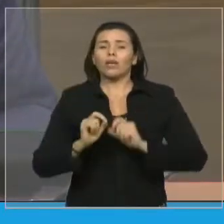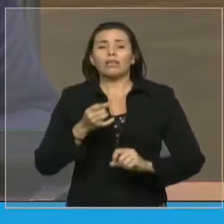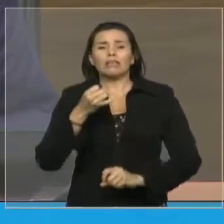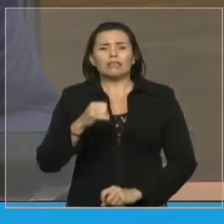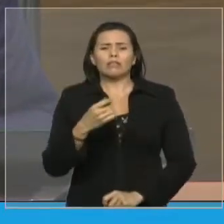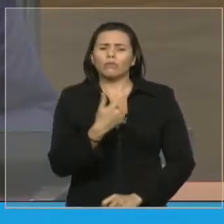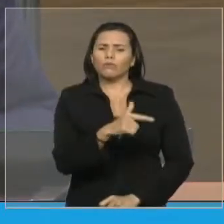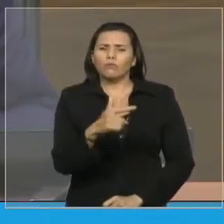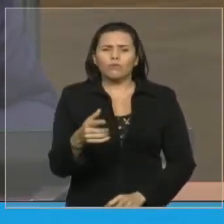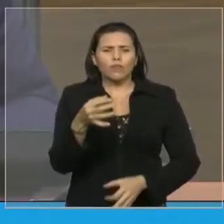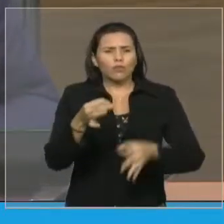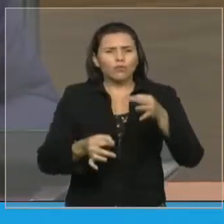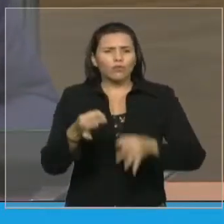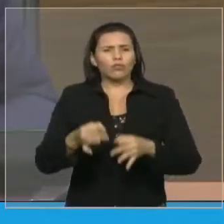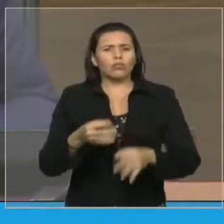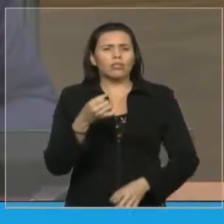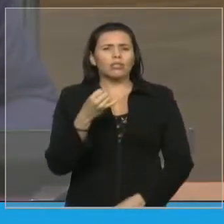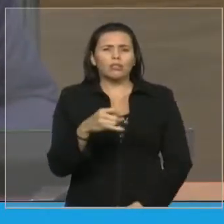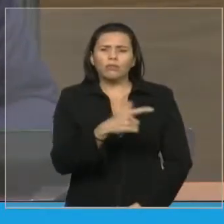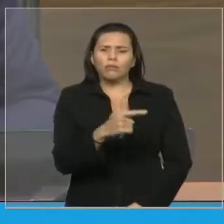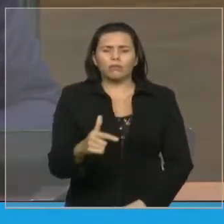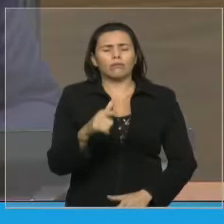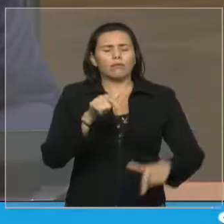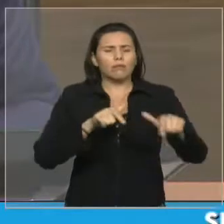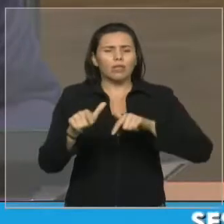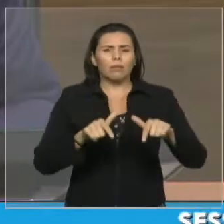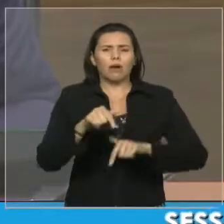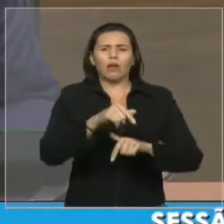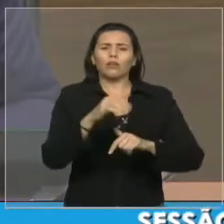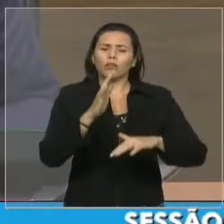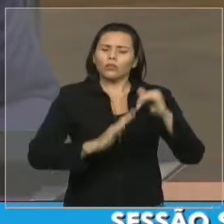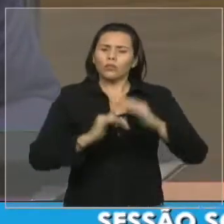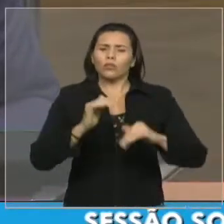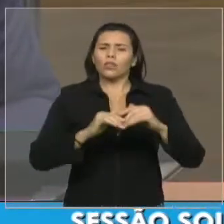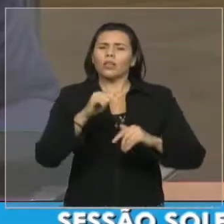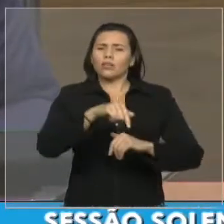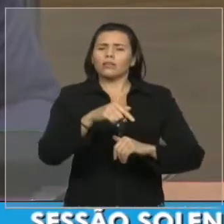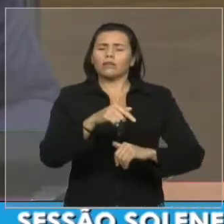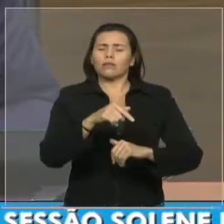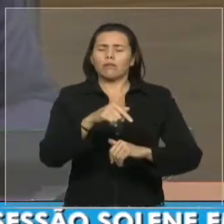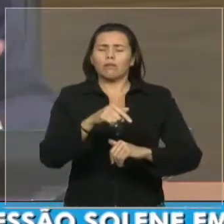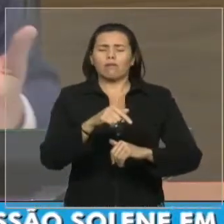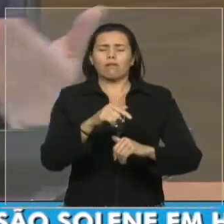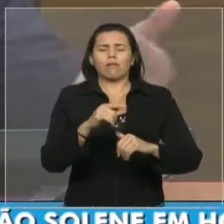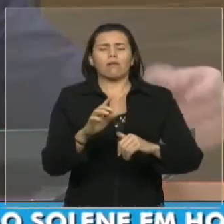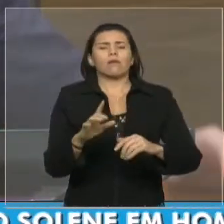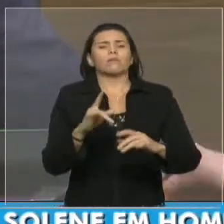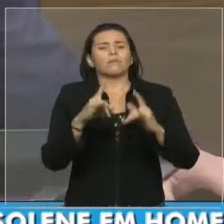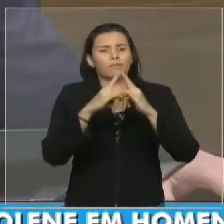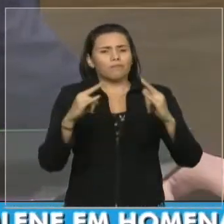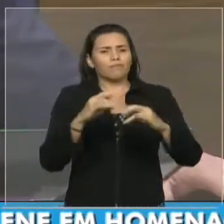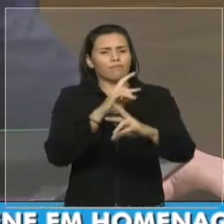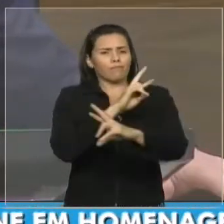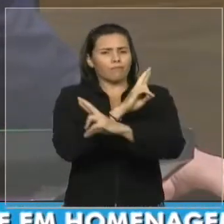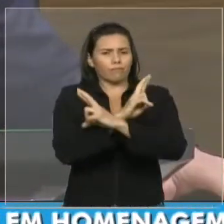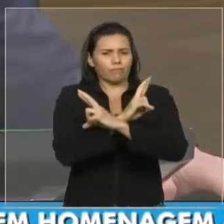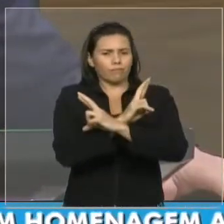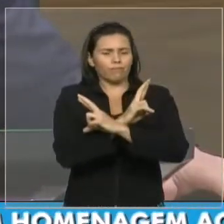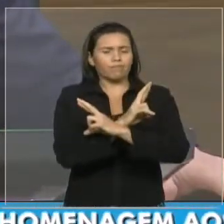fiscal, sem o trabalho dos servidores e servidoras da Receita Federal, assim como das